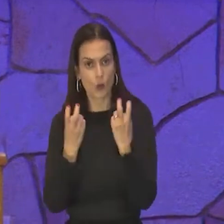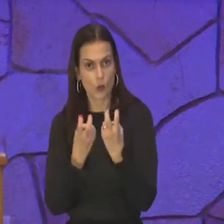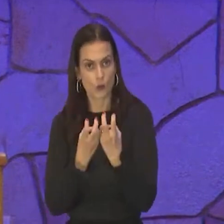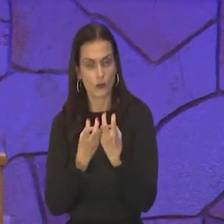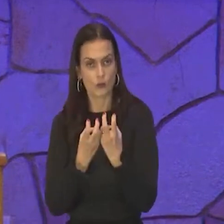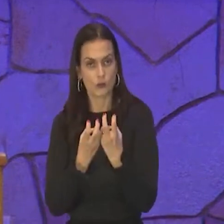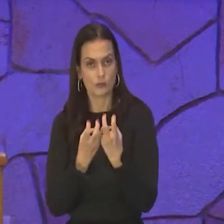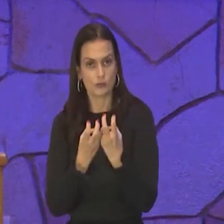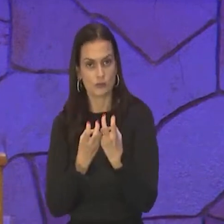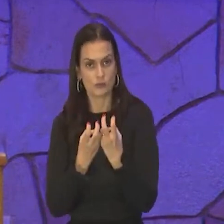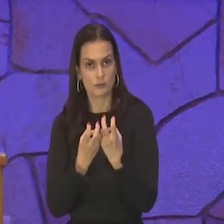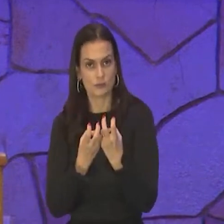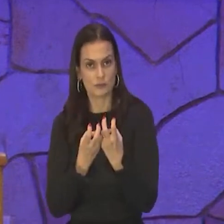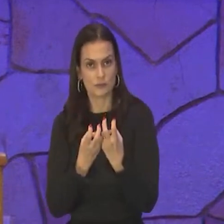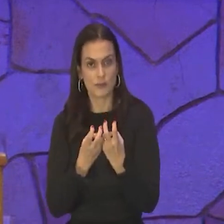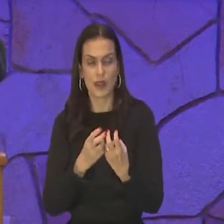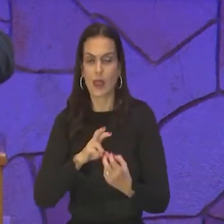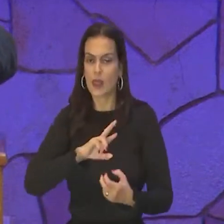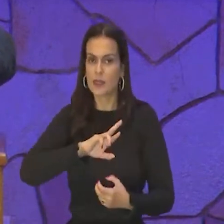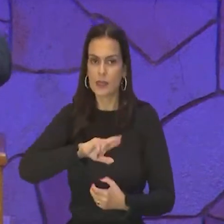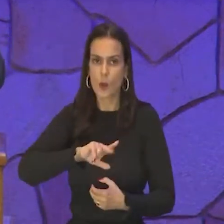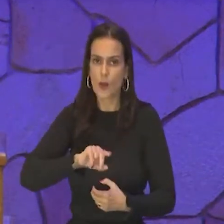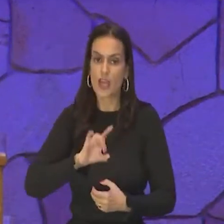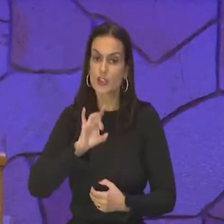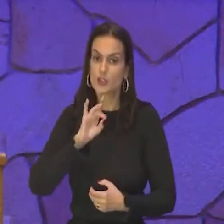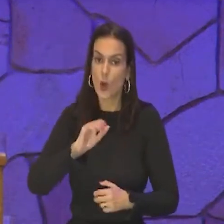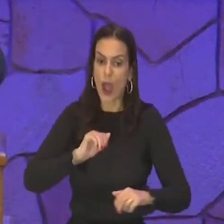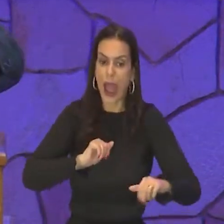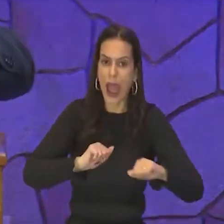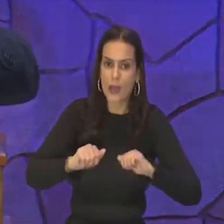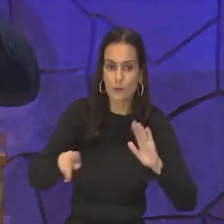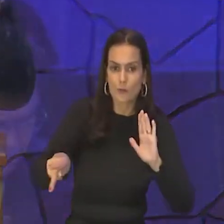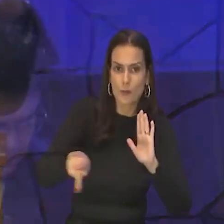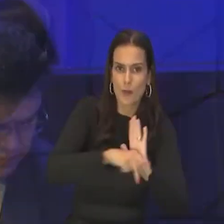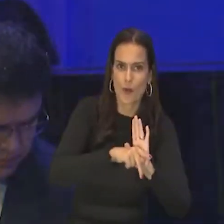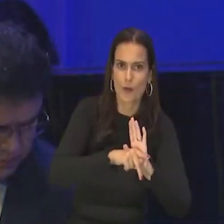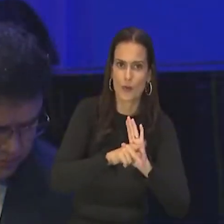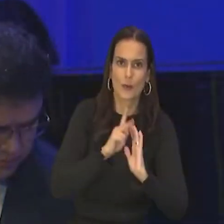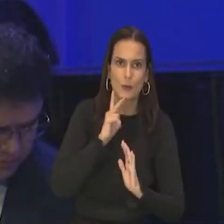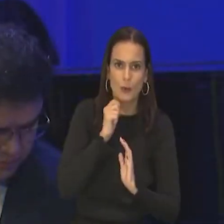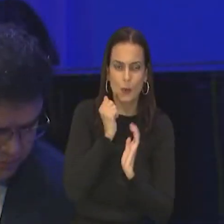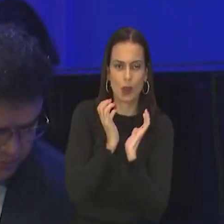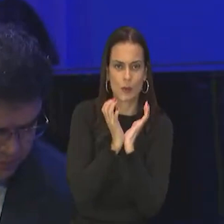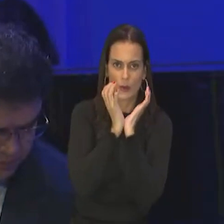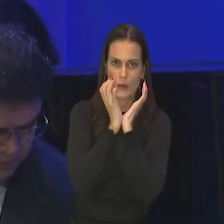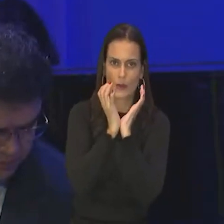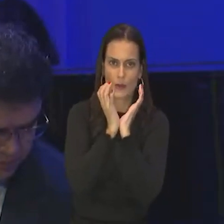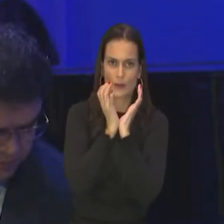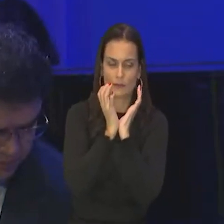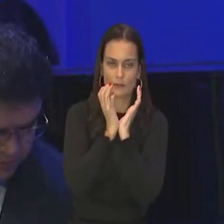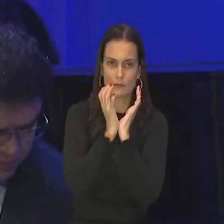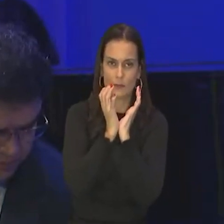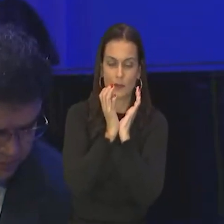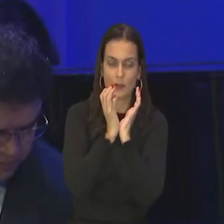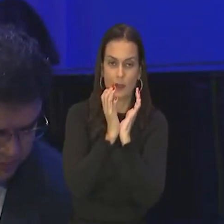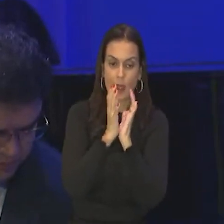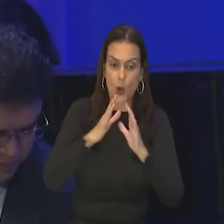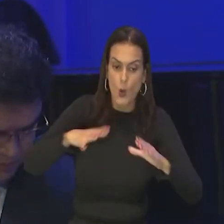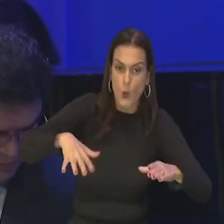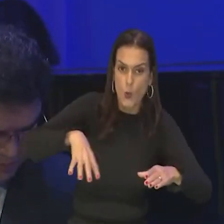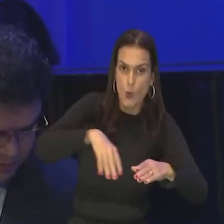e não apenas o ato da ceia, ele já está contido neste cerimonial,